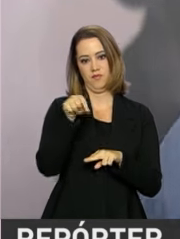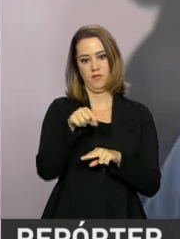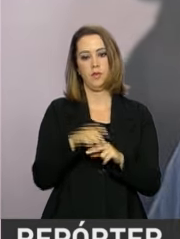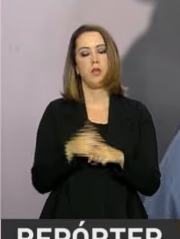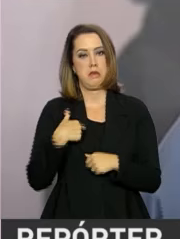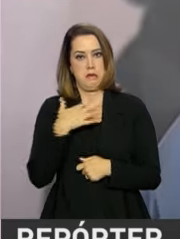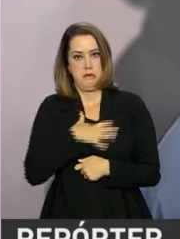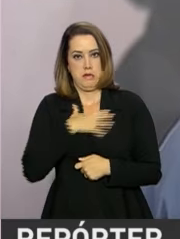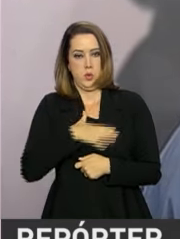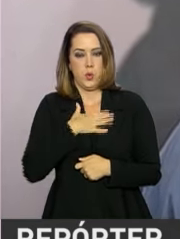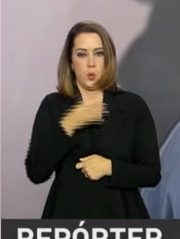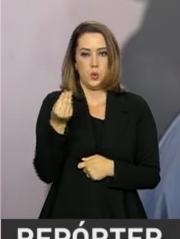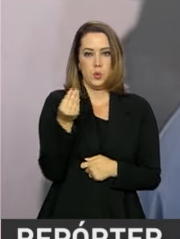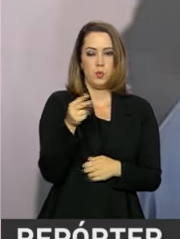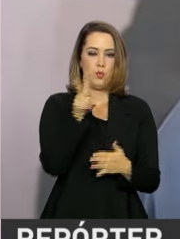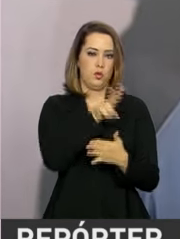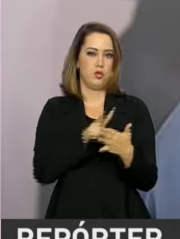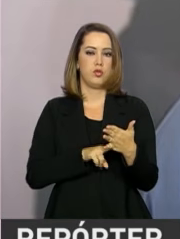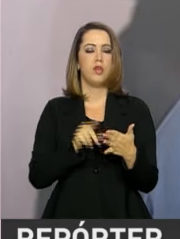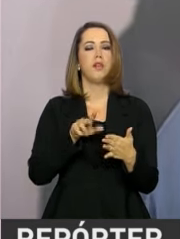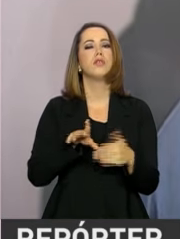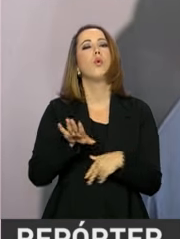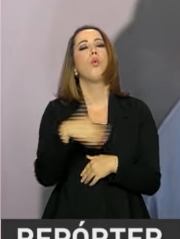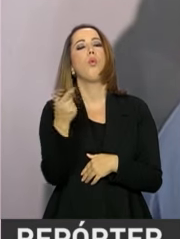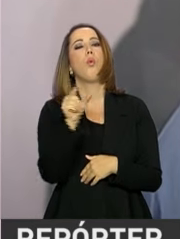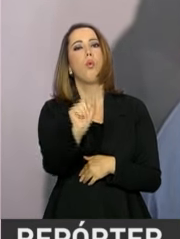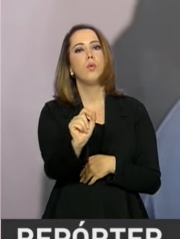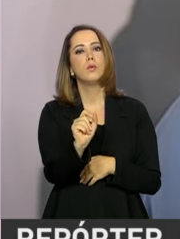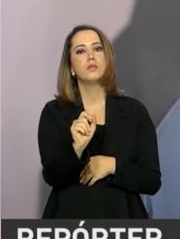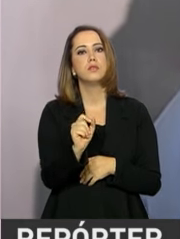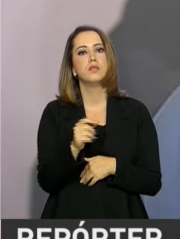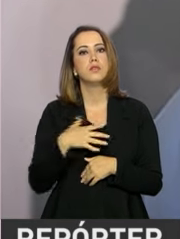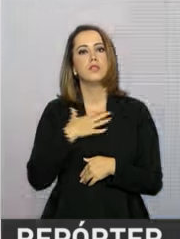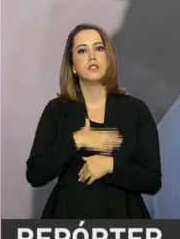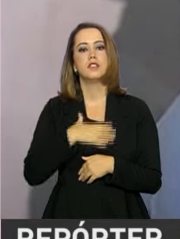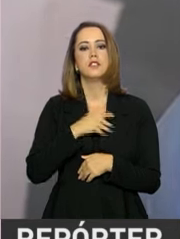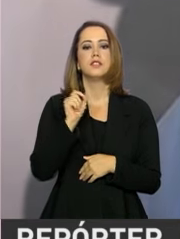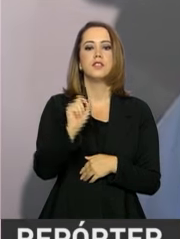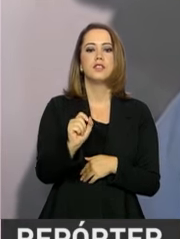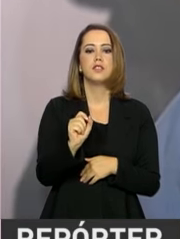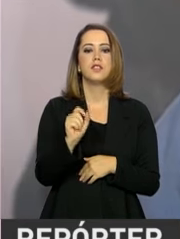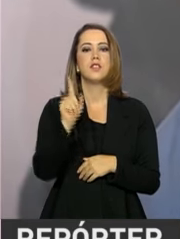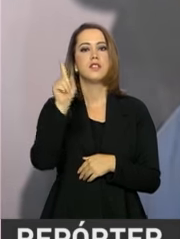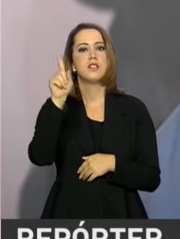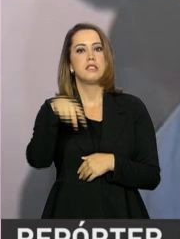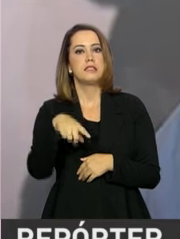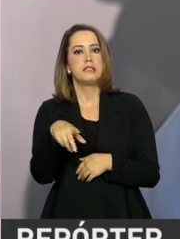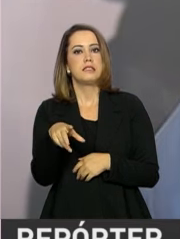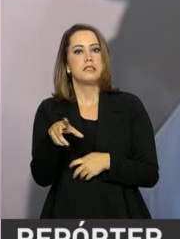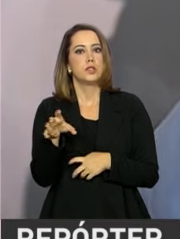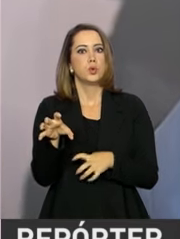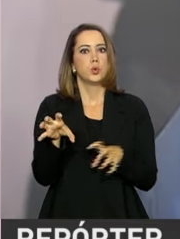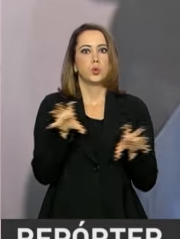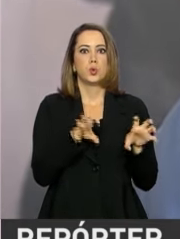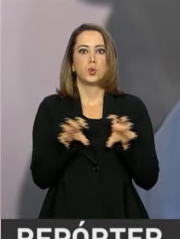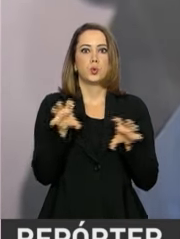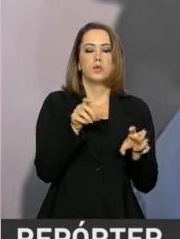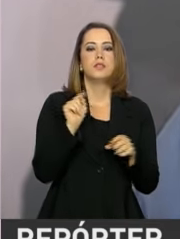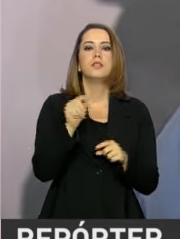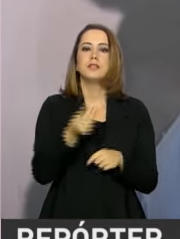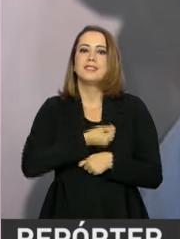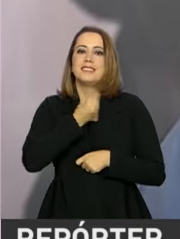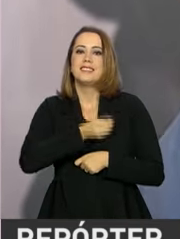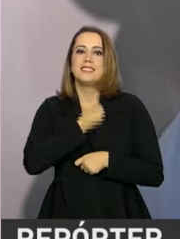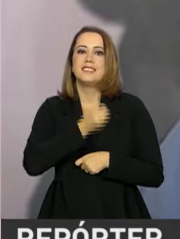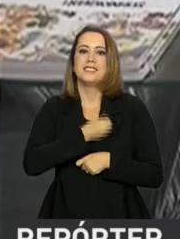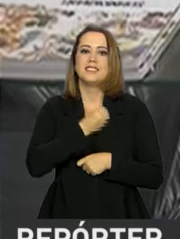Que tipo de livro você mais gosta de ler? É Diário de um Zumbi do Minecraft. É sobre um zumbi que vive a vida dele no